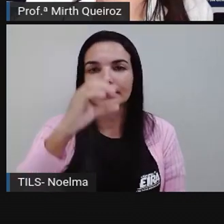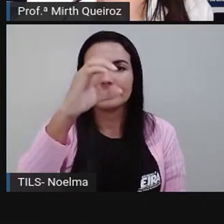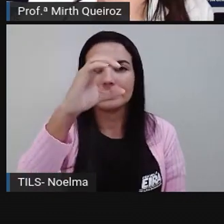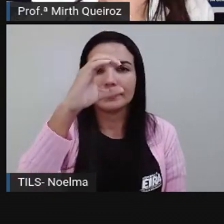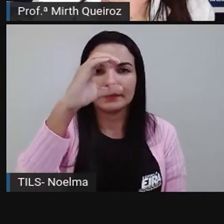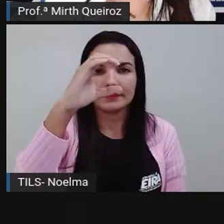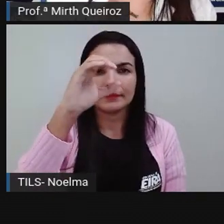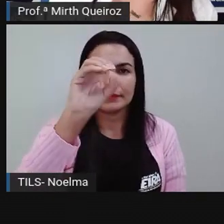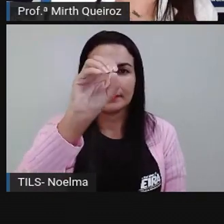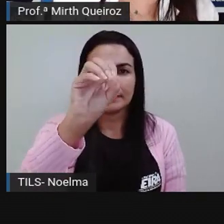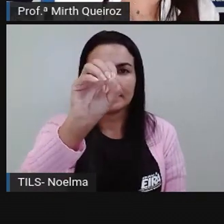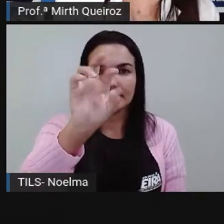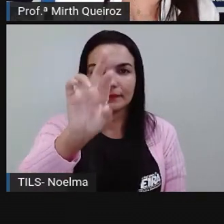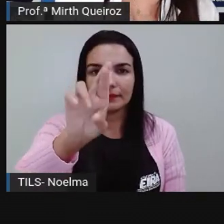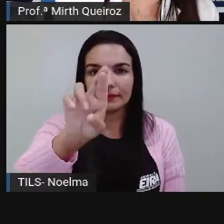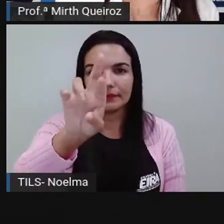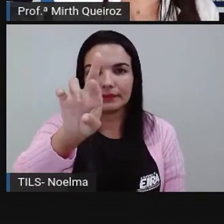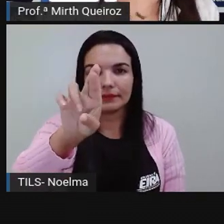Correu. Correu.